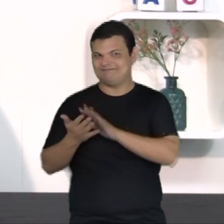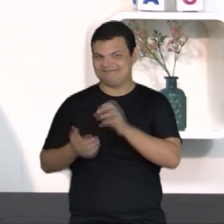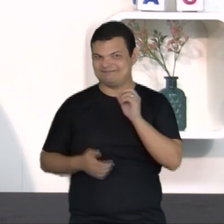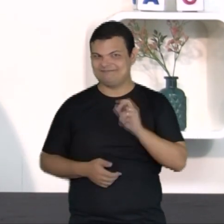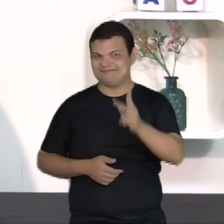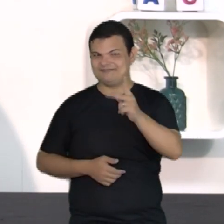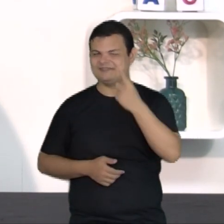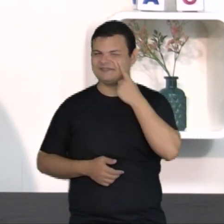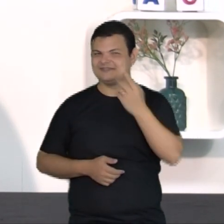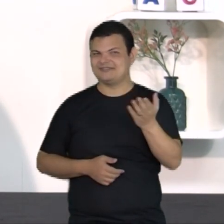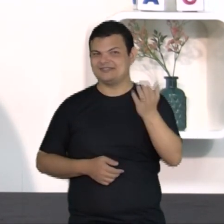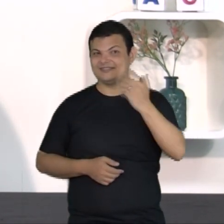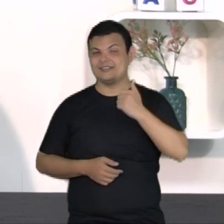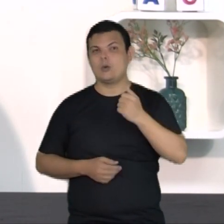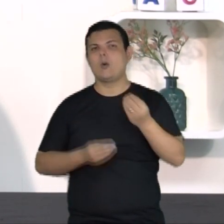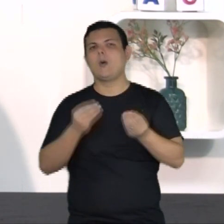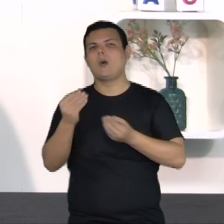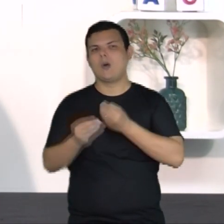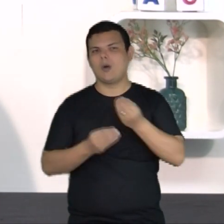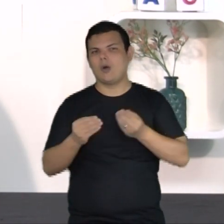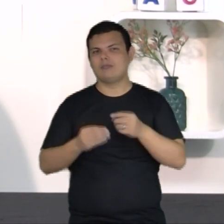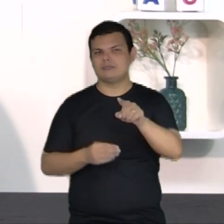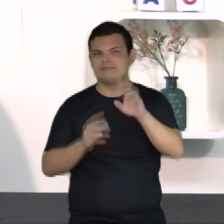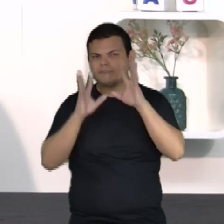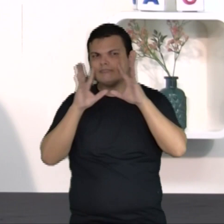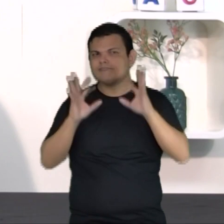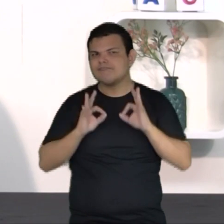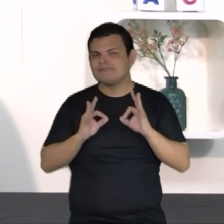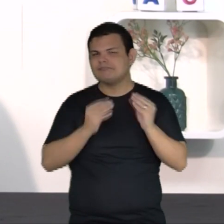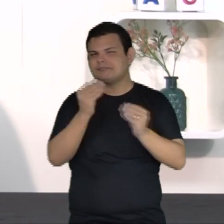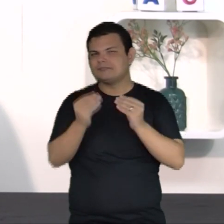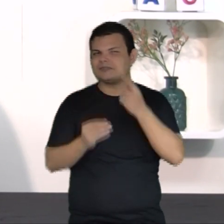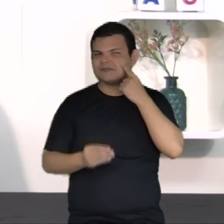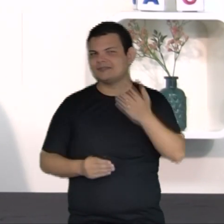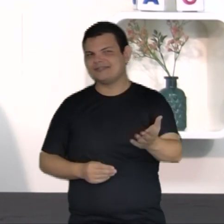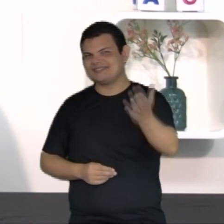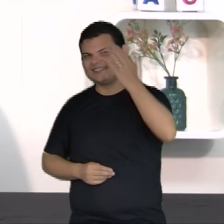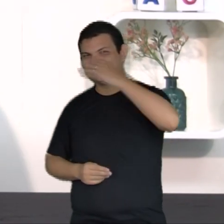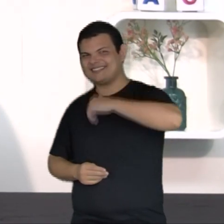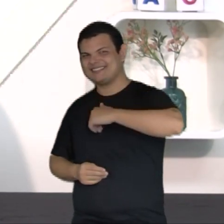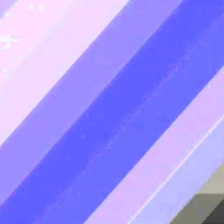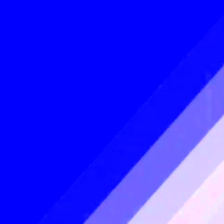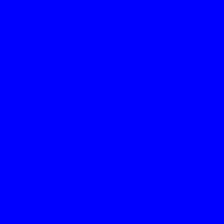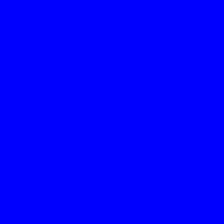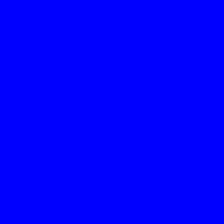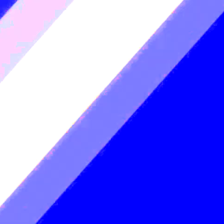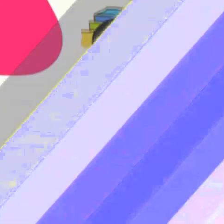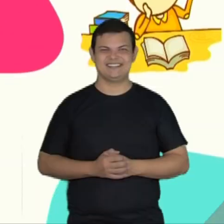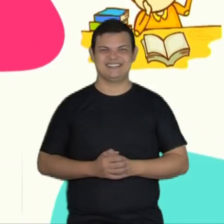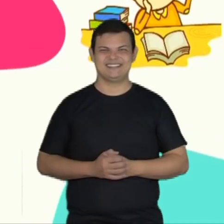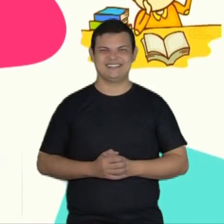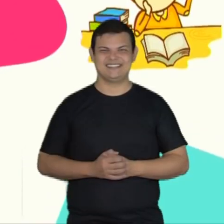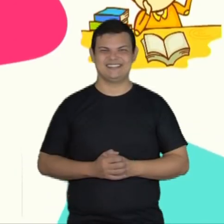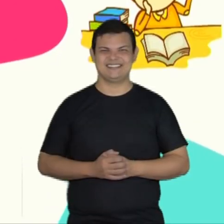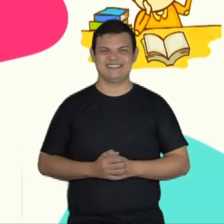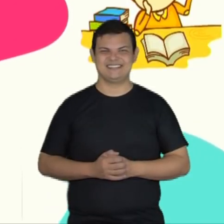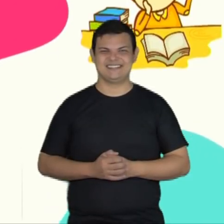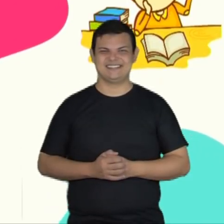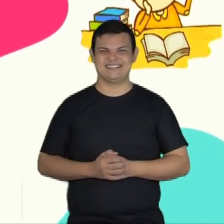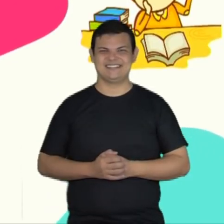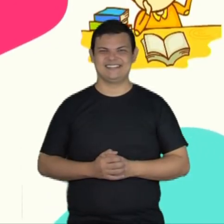aí. Bora ver como é que tá esse nível de atenção de vocês? Simbora aqui comigo. Bora pensar rápido.